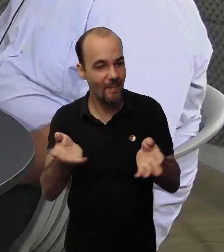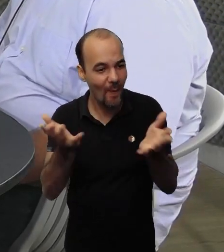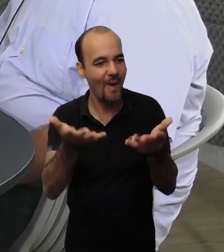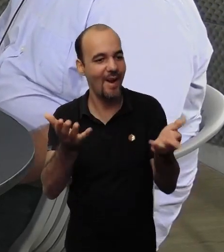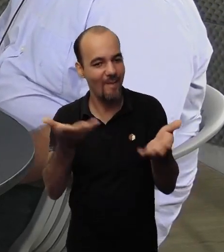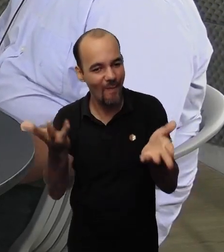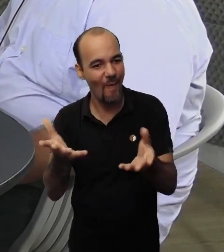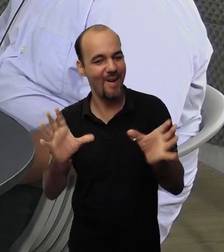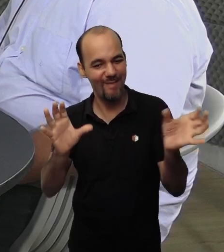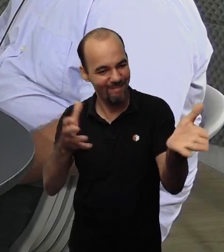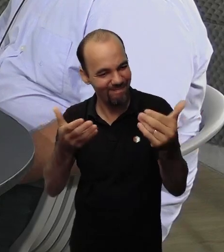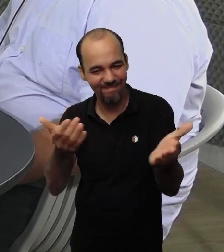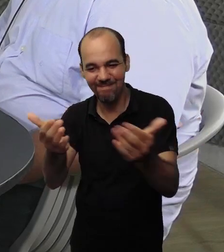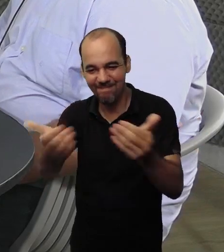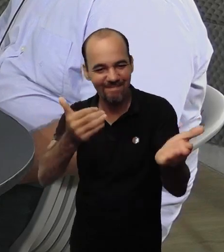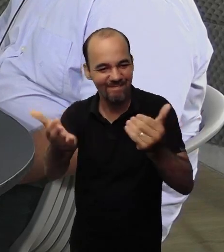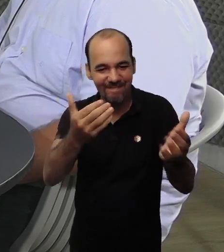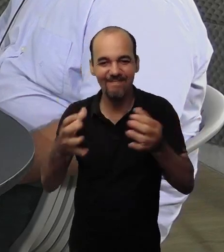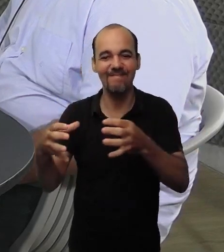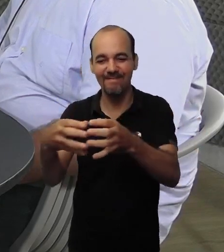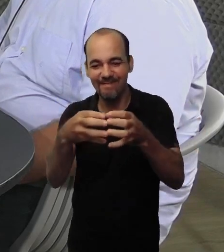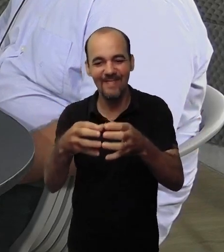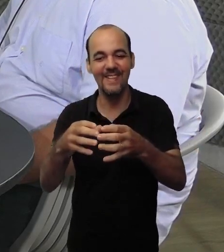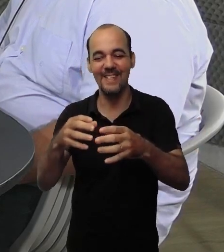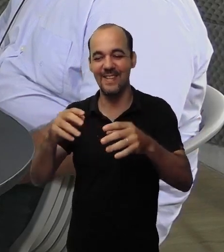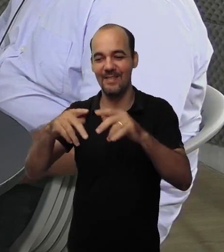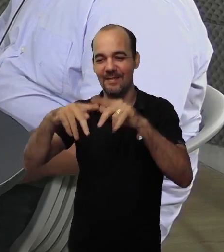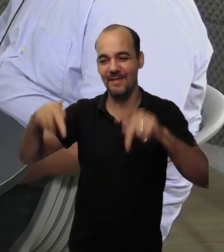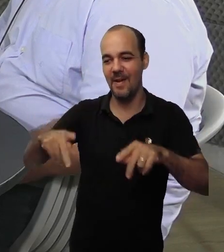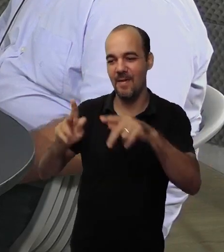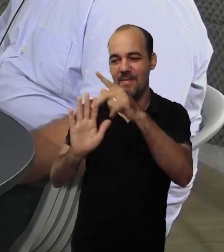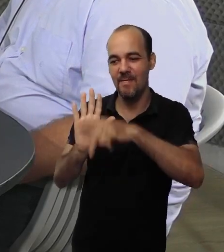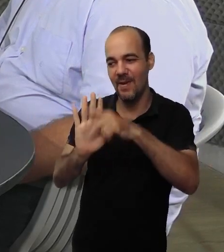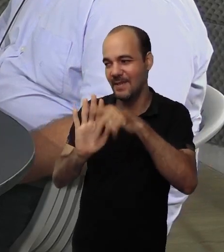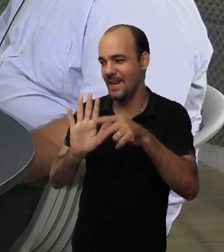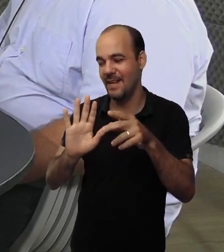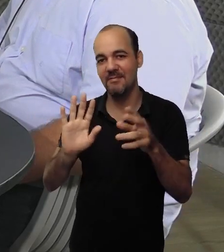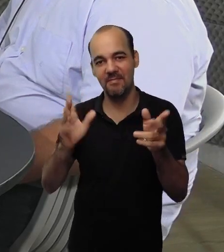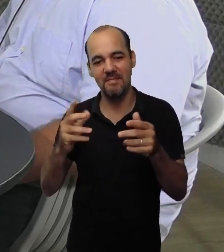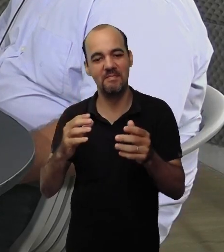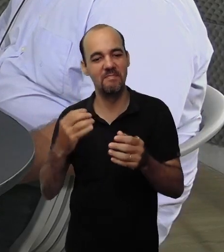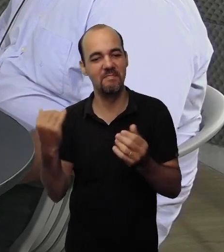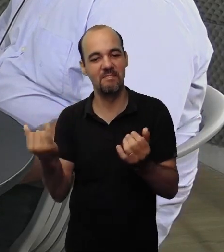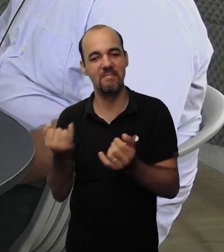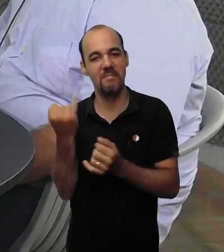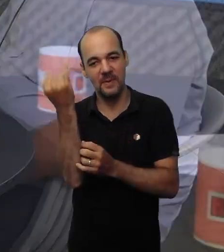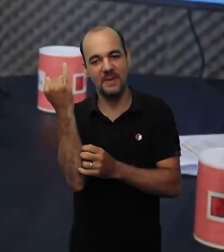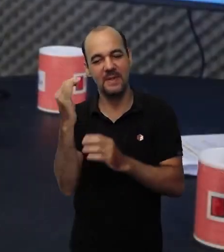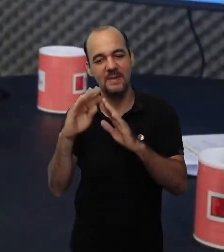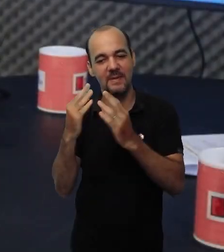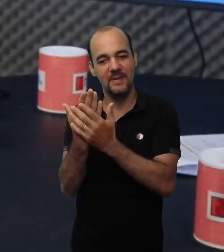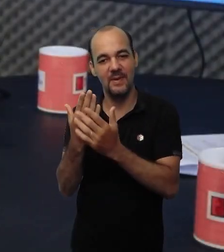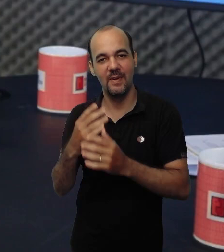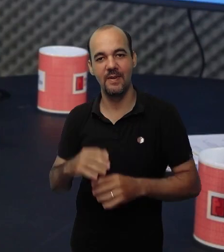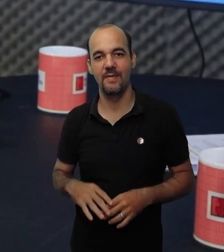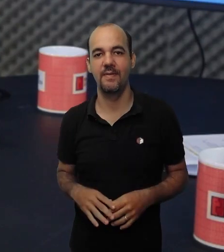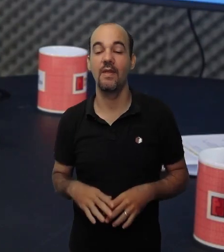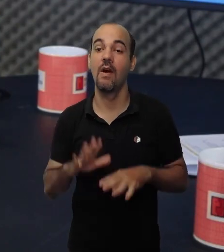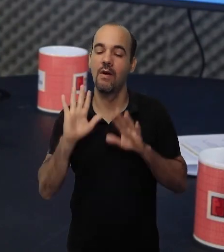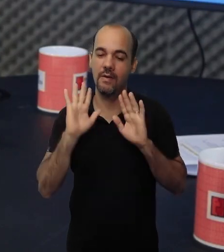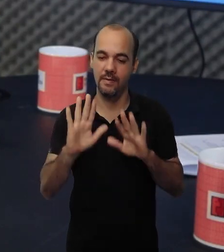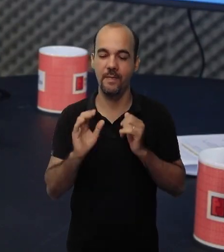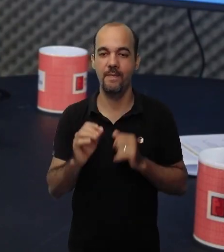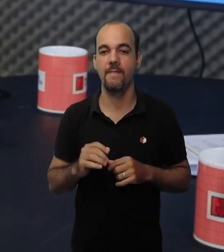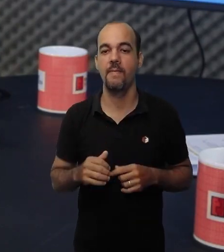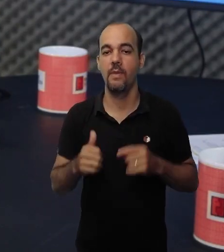fazer parte desse projeto que é tão significativo para a escola? Primeiramente, eu vou tratar aqui de